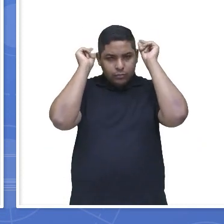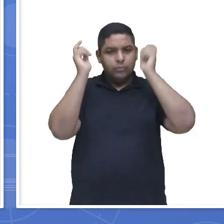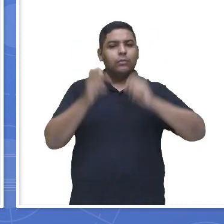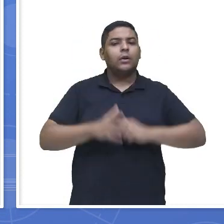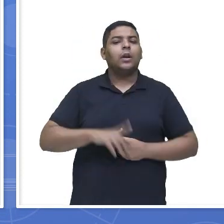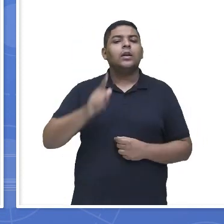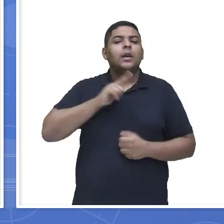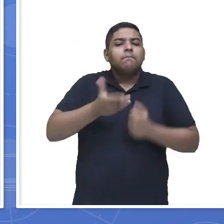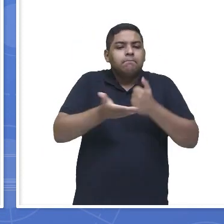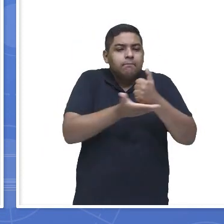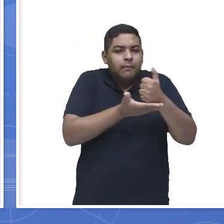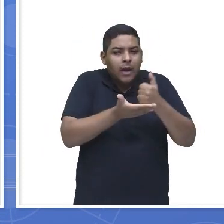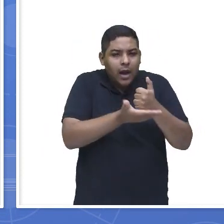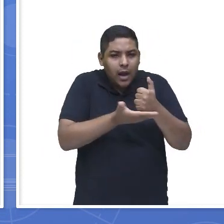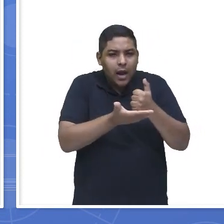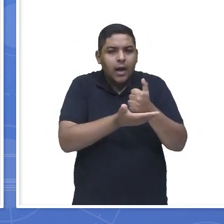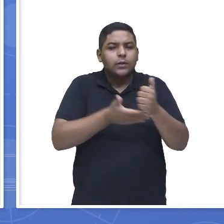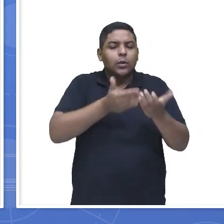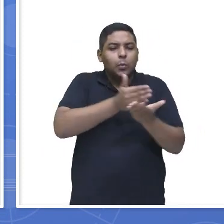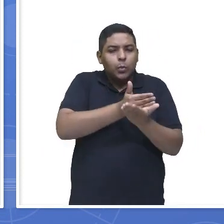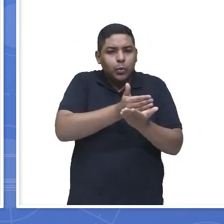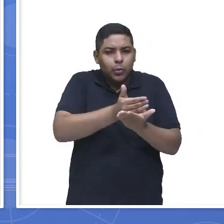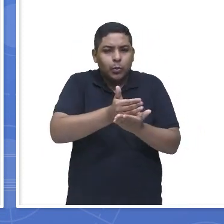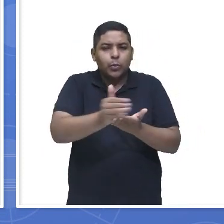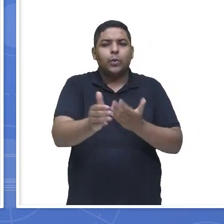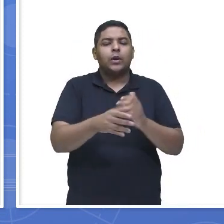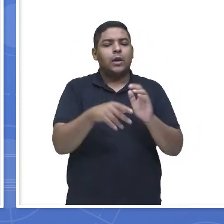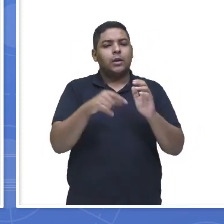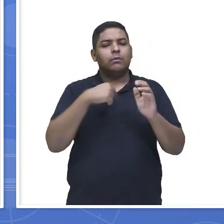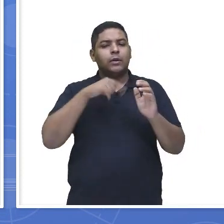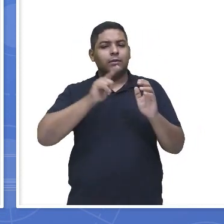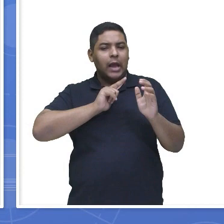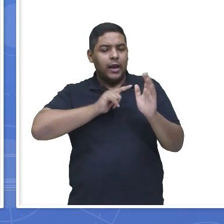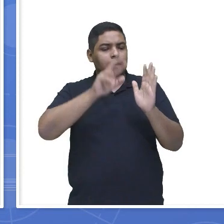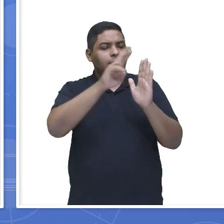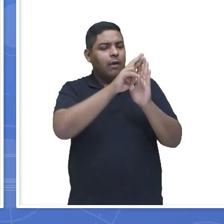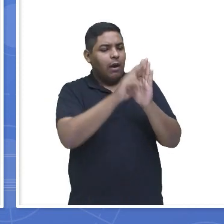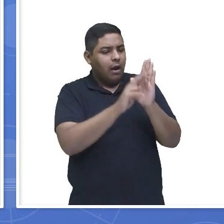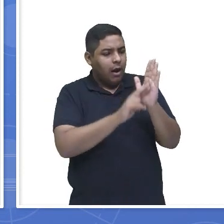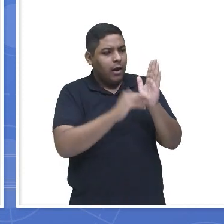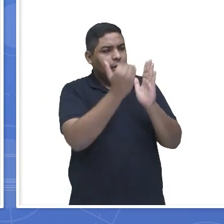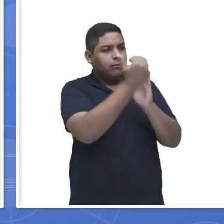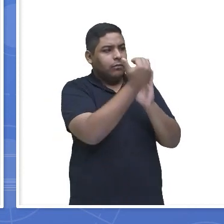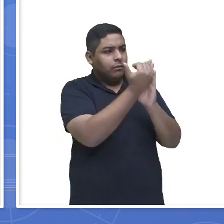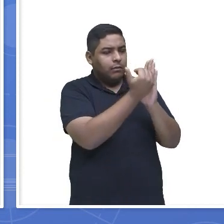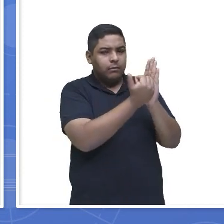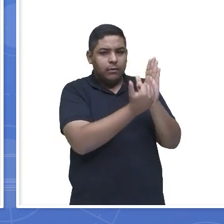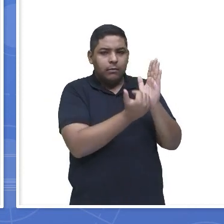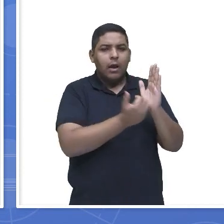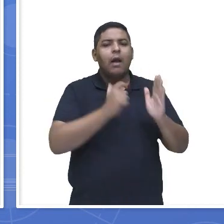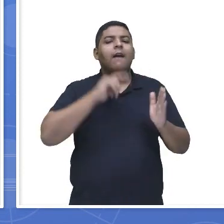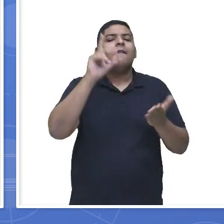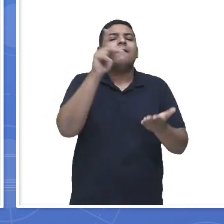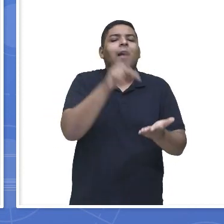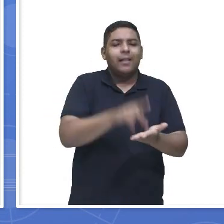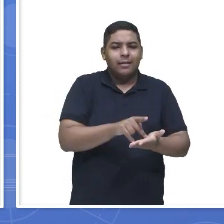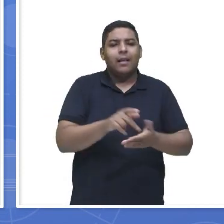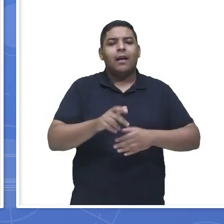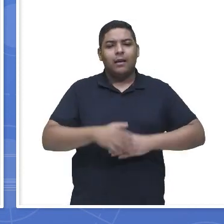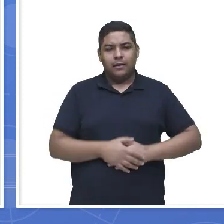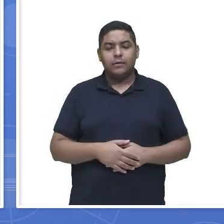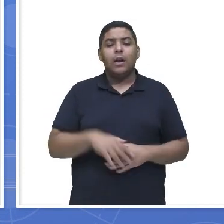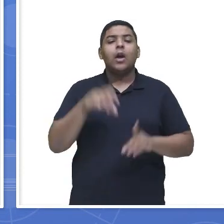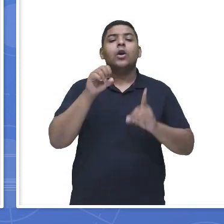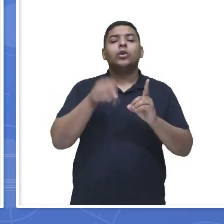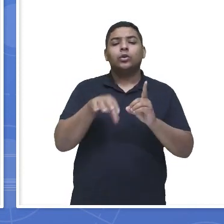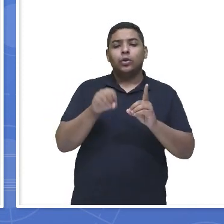se funda em princípios, ou seja, a ideia é princípios, é justamente verdades. E o